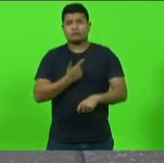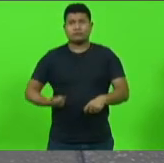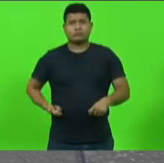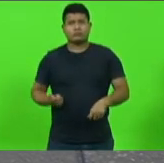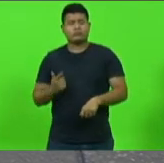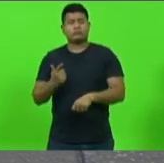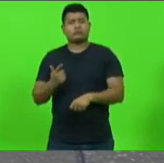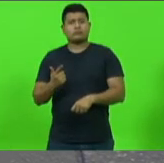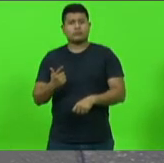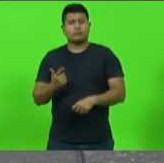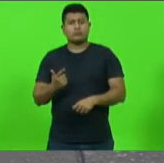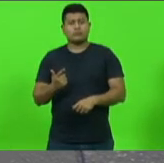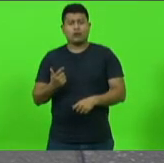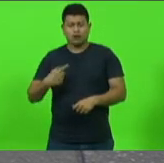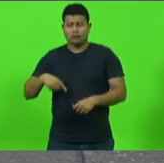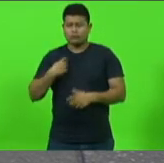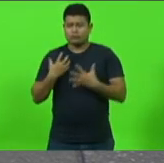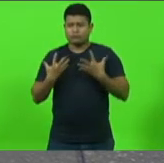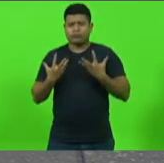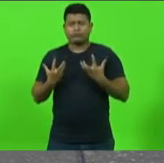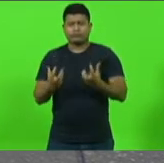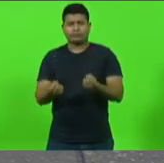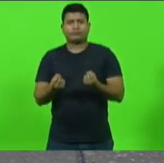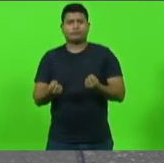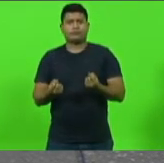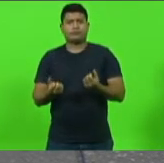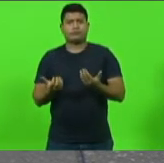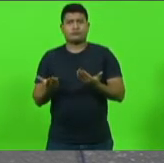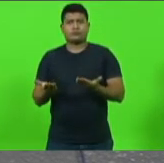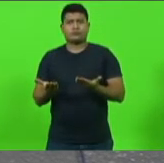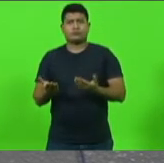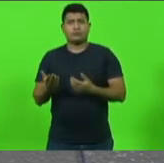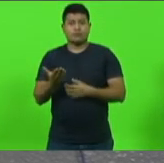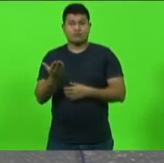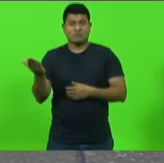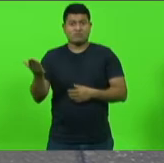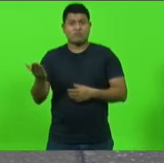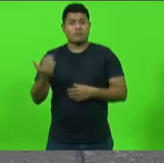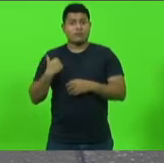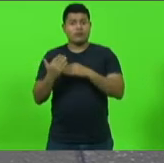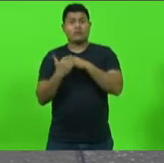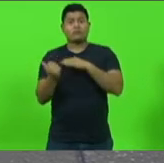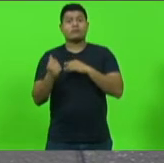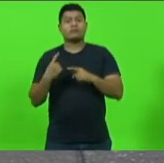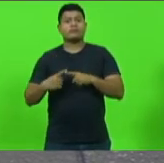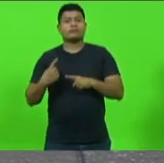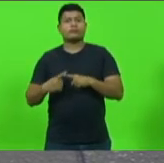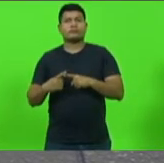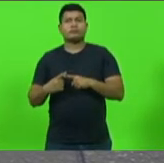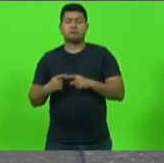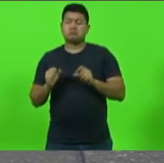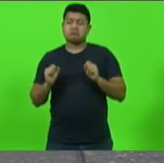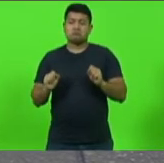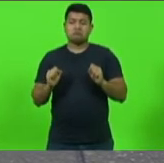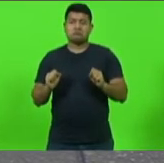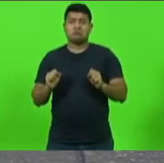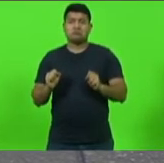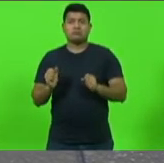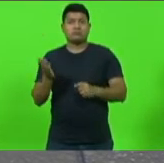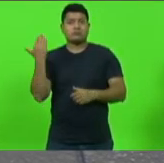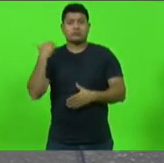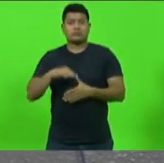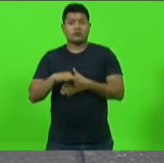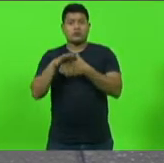palavra. Me procuraram na condição, talvez, por ser líder da